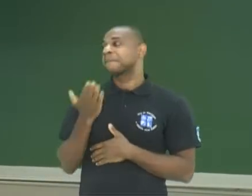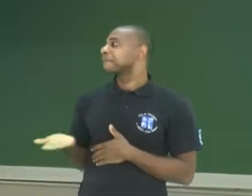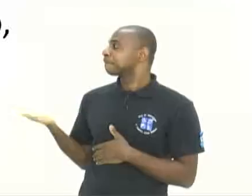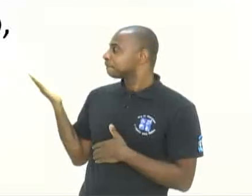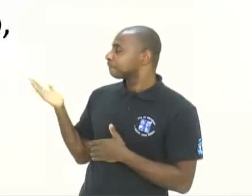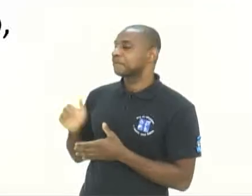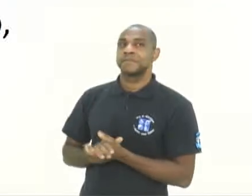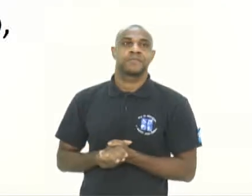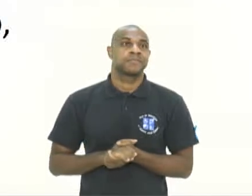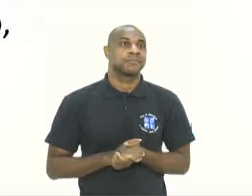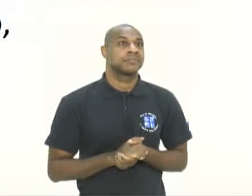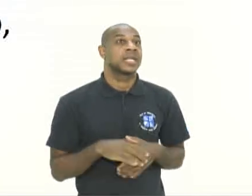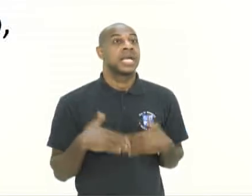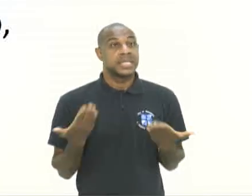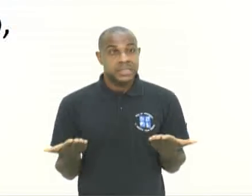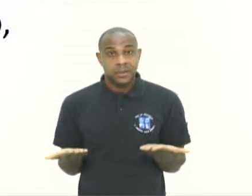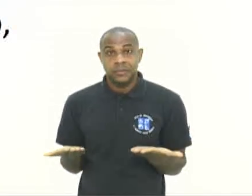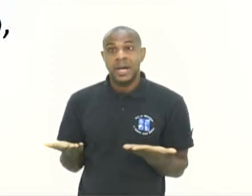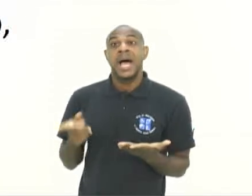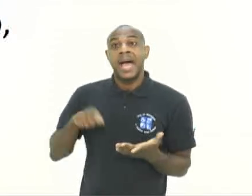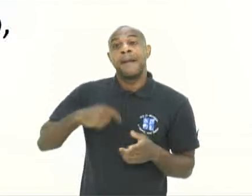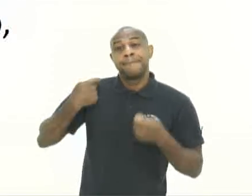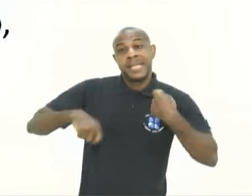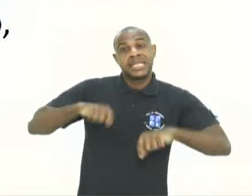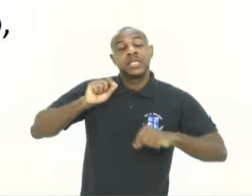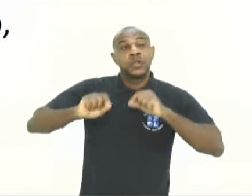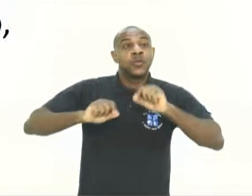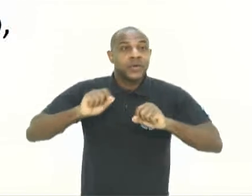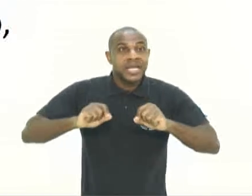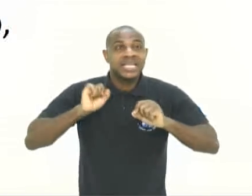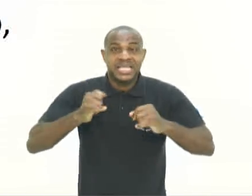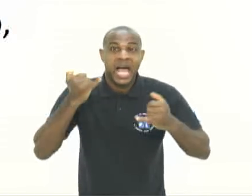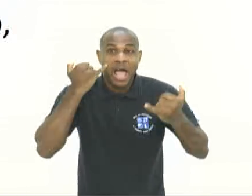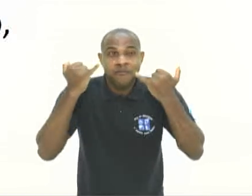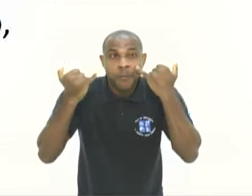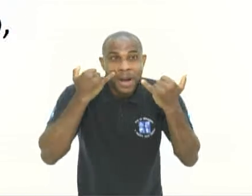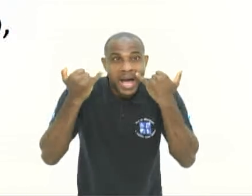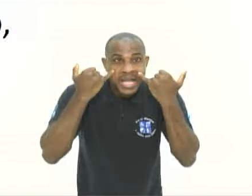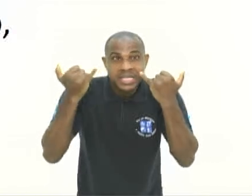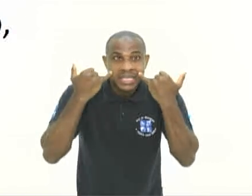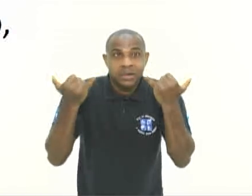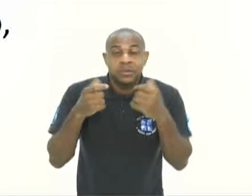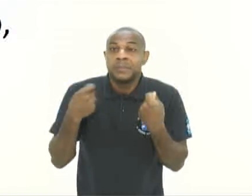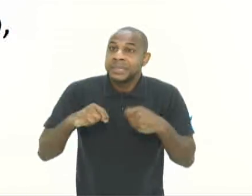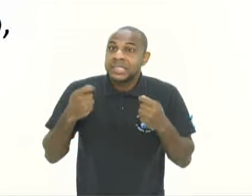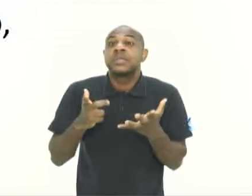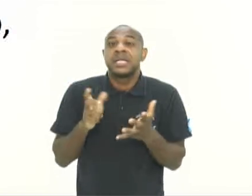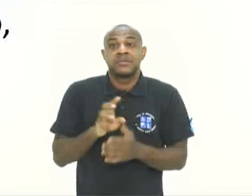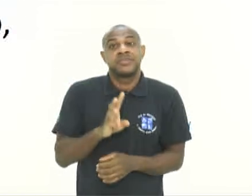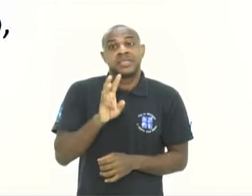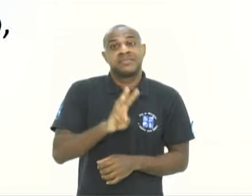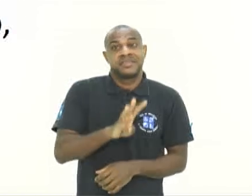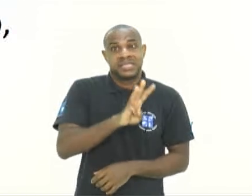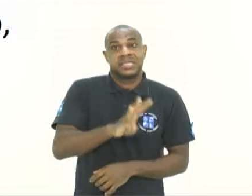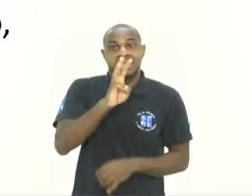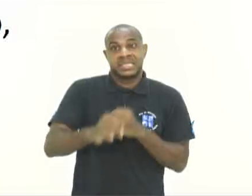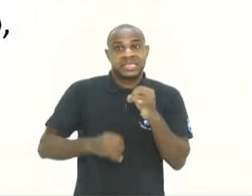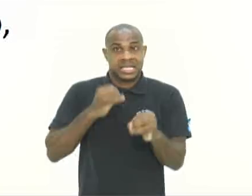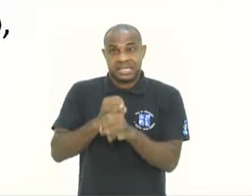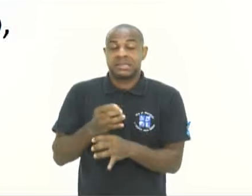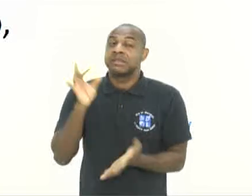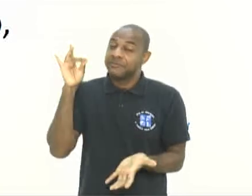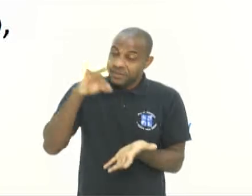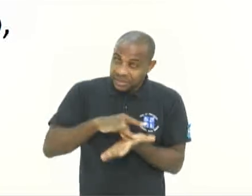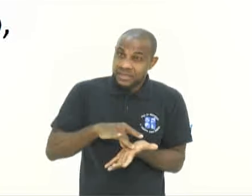Continuando, diante disso, é preciso verificar se a informação veiculada é de uma fonte confiável,